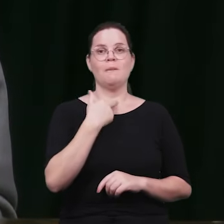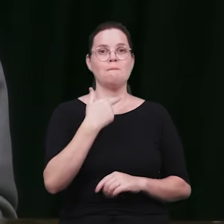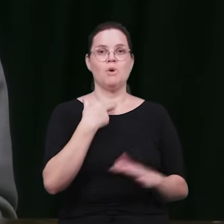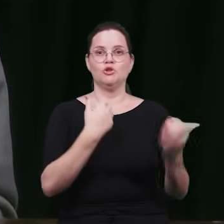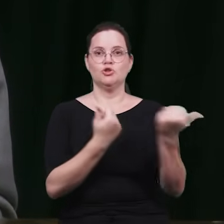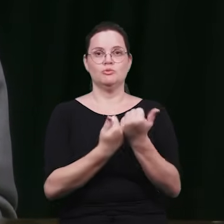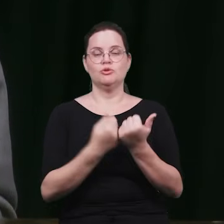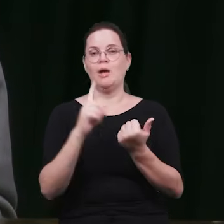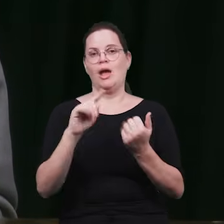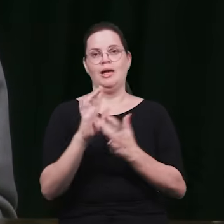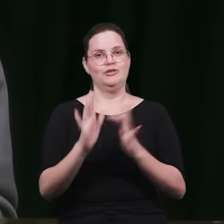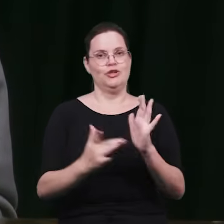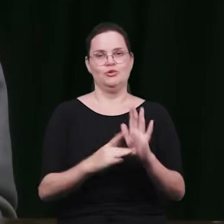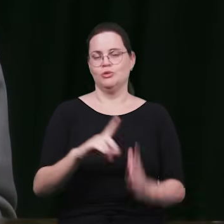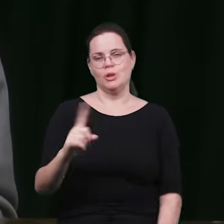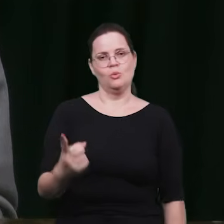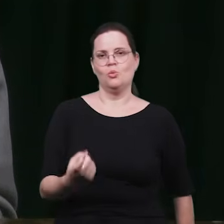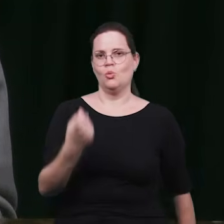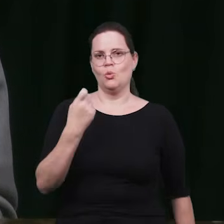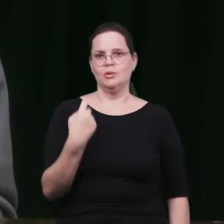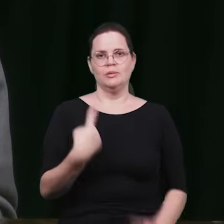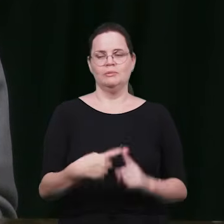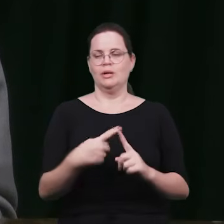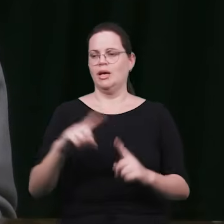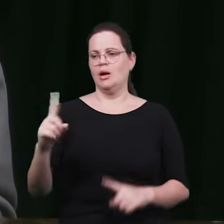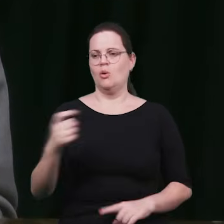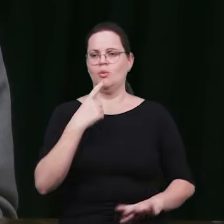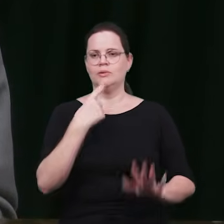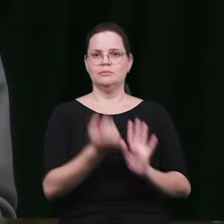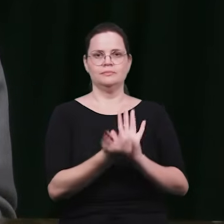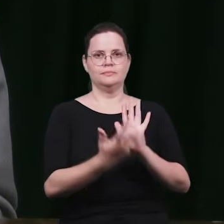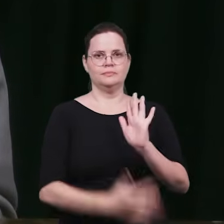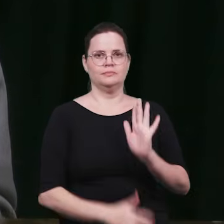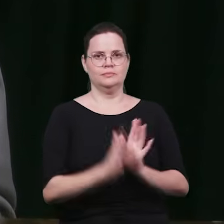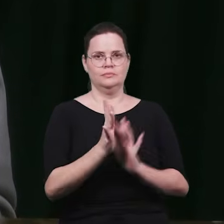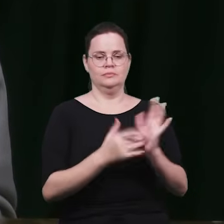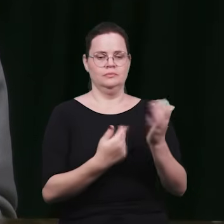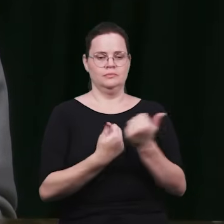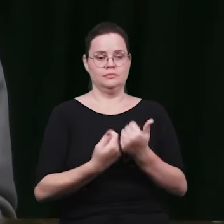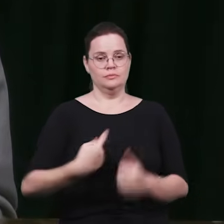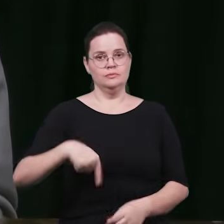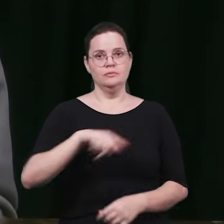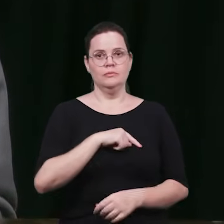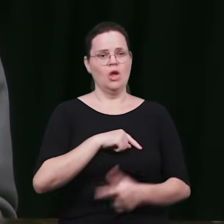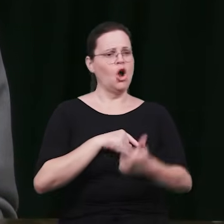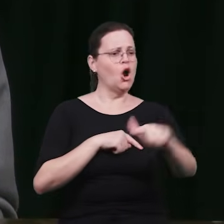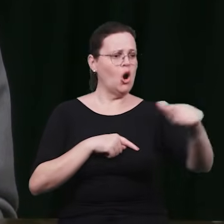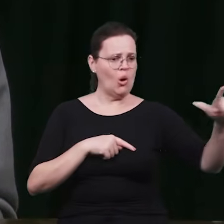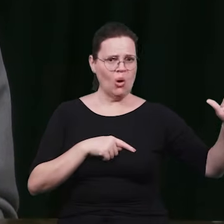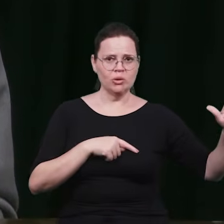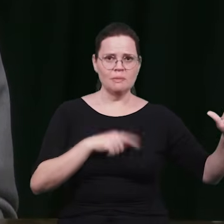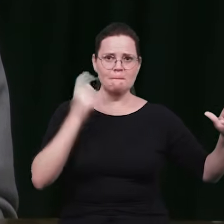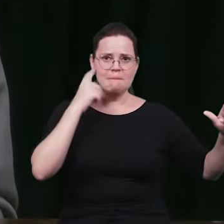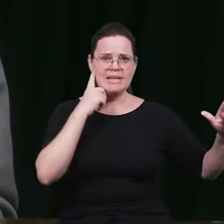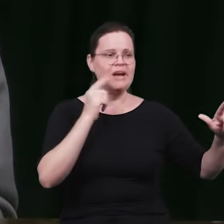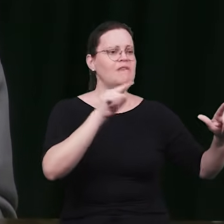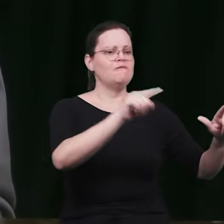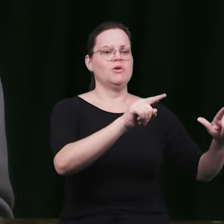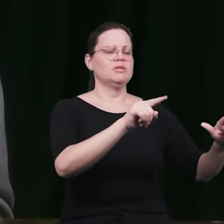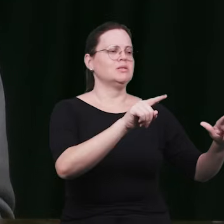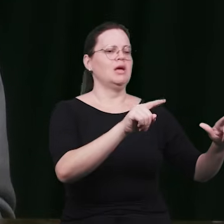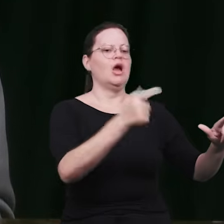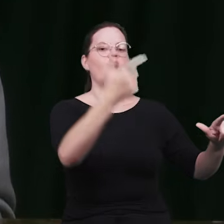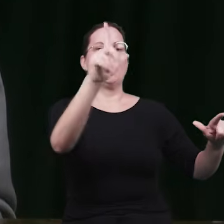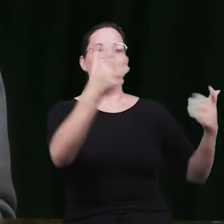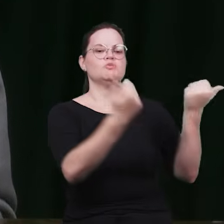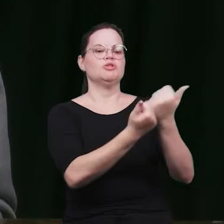ele poderia derramar o seu sangue, dar a sua vida por Amém. nós. Os demais, todos nós